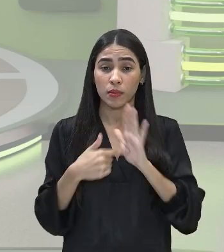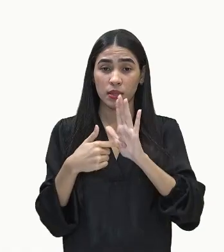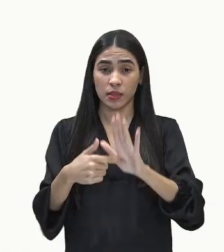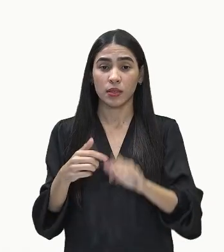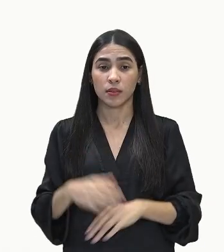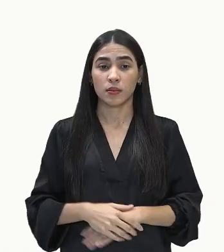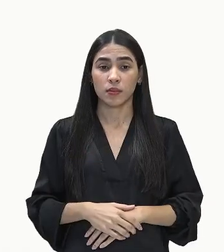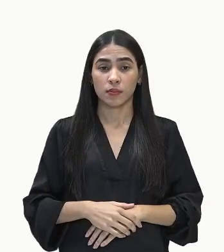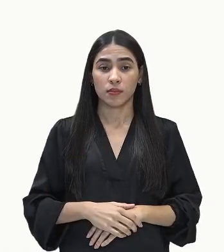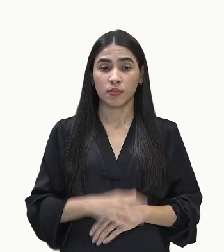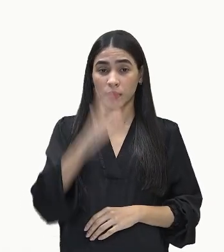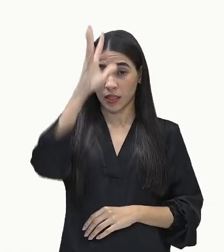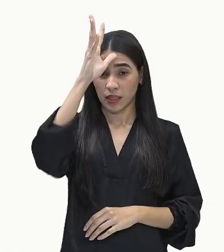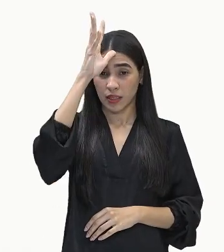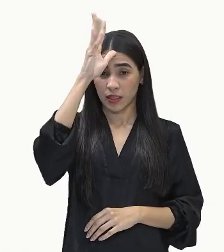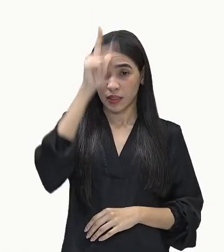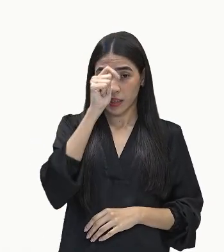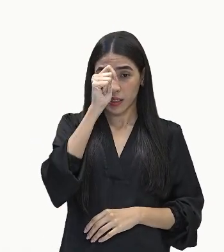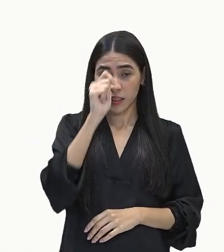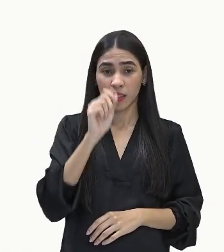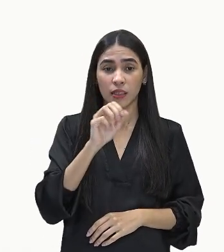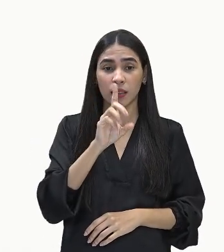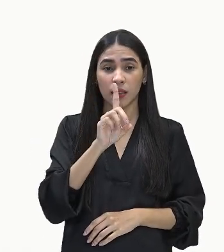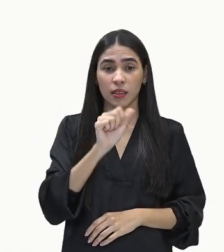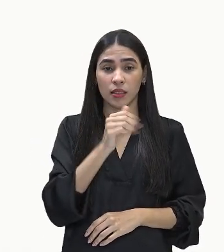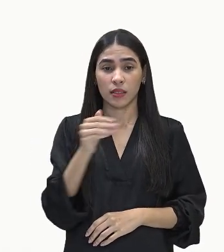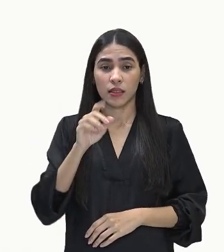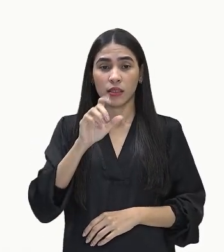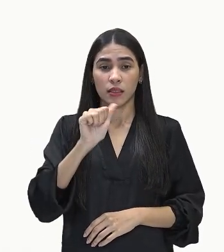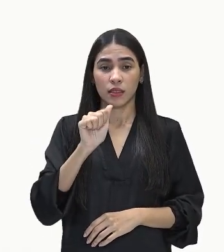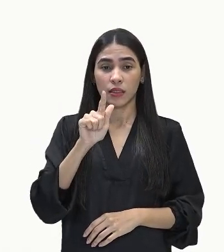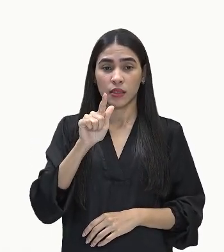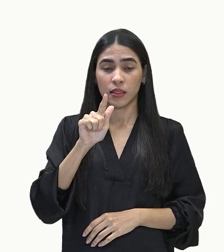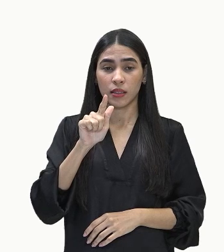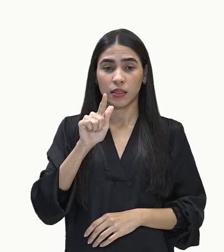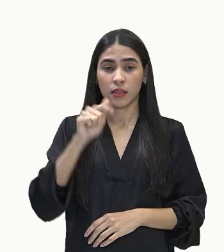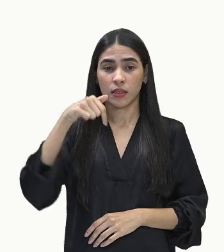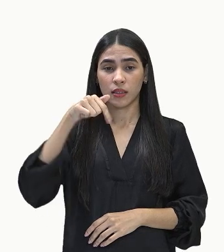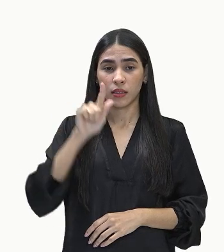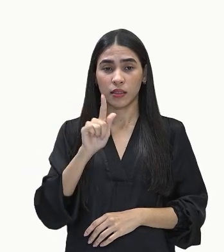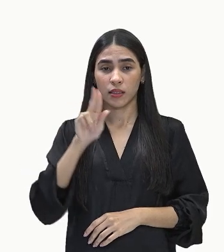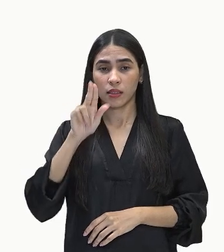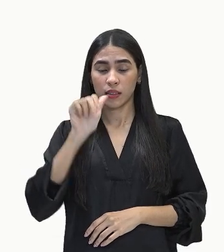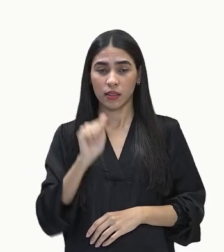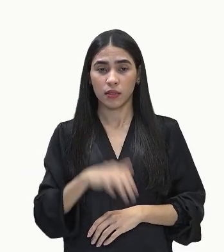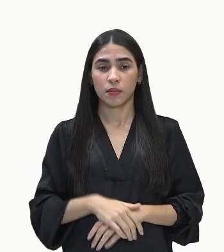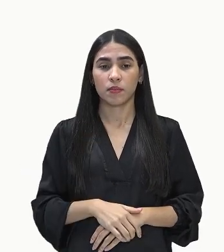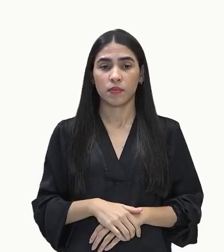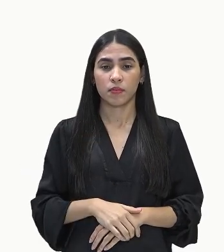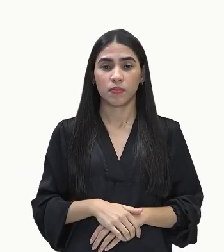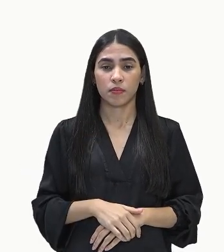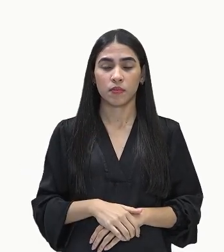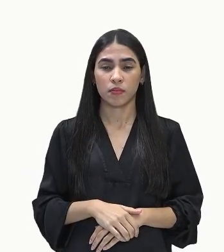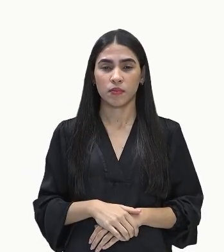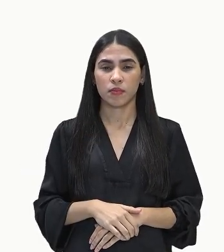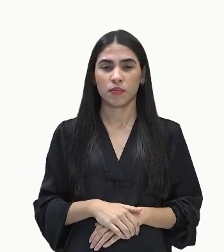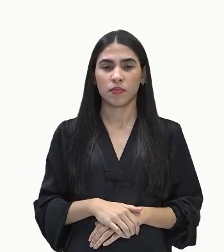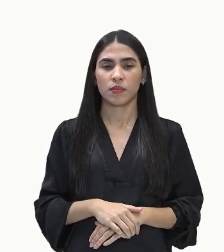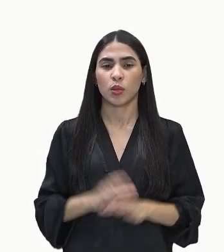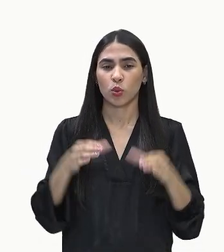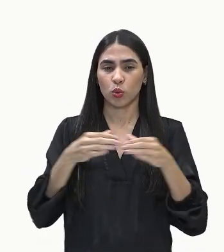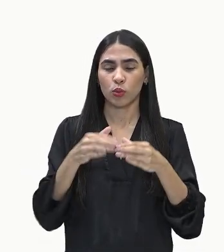galinha d'água. Olha só que interessante, a galinha d'água é uma ave da família Rallidae, é uma